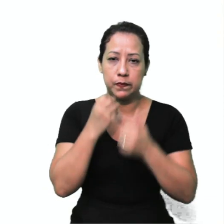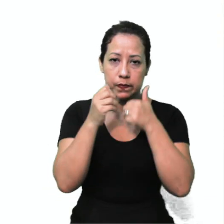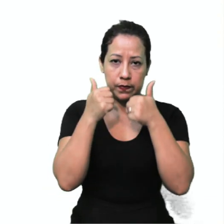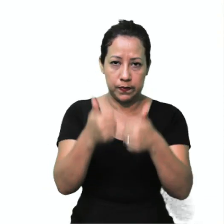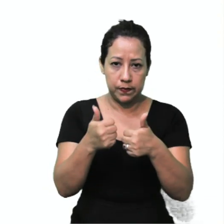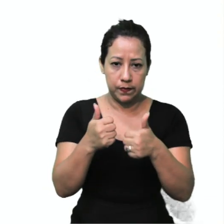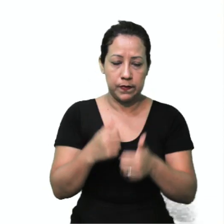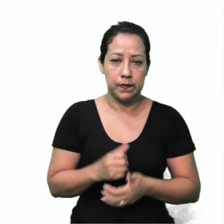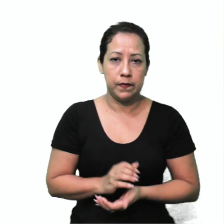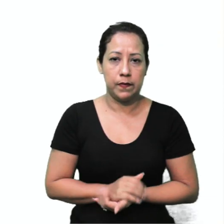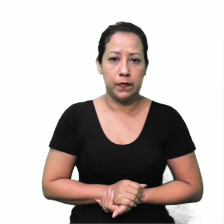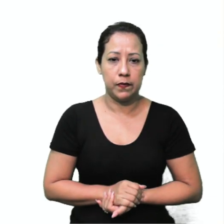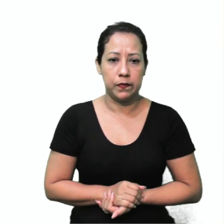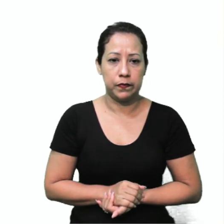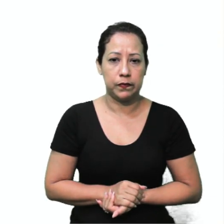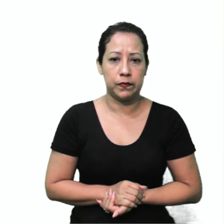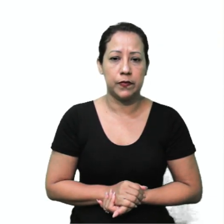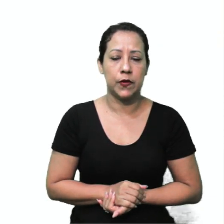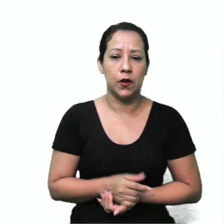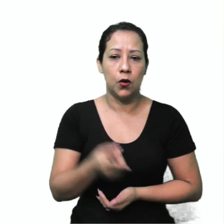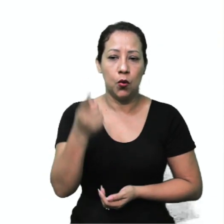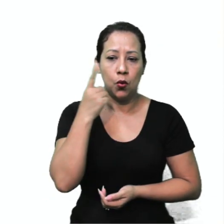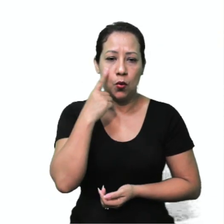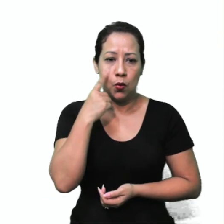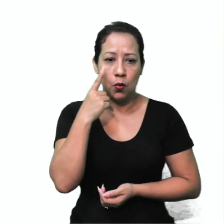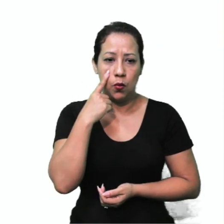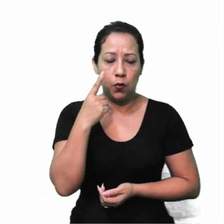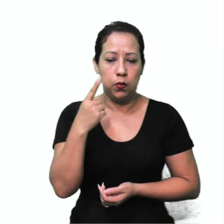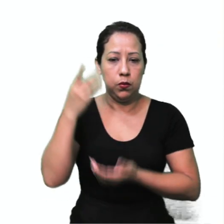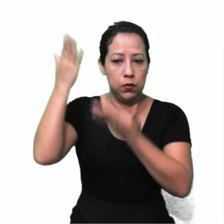Ótimo. Vamos em frente.